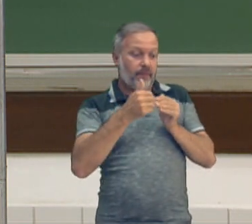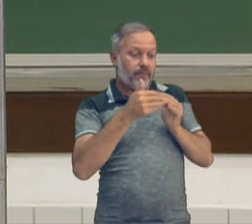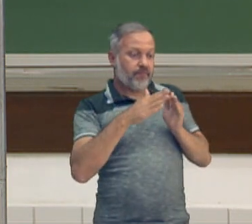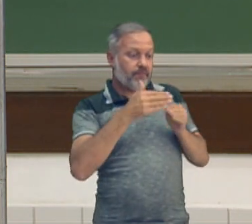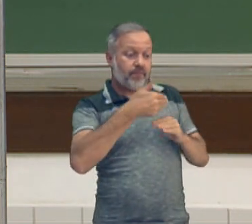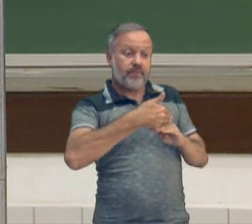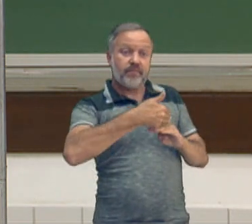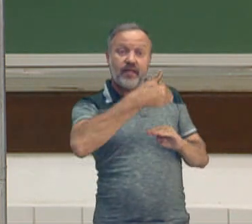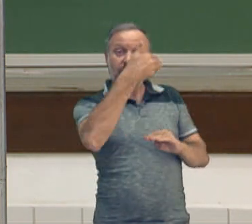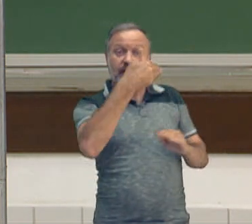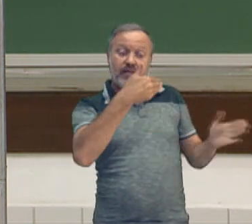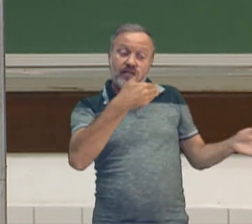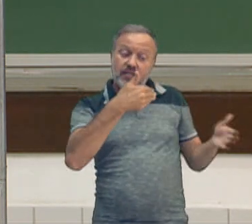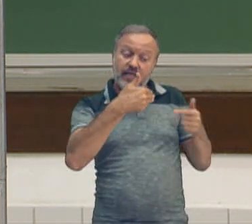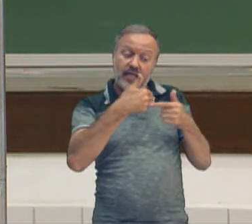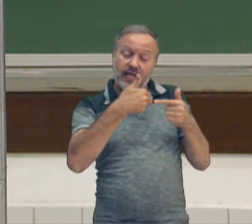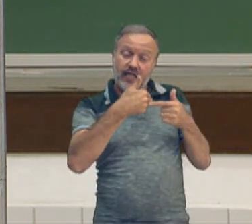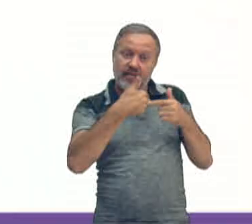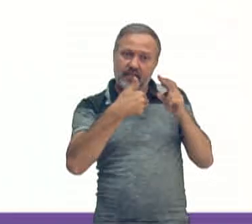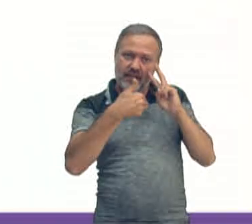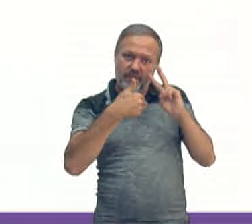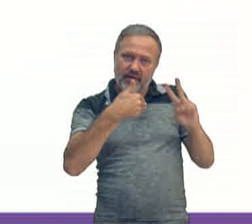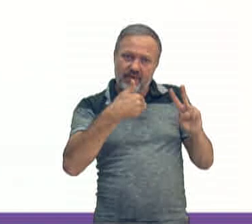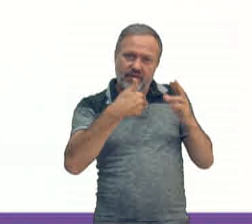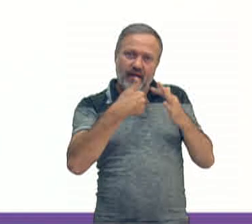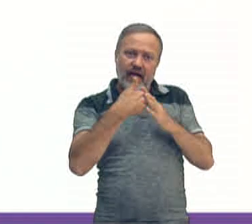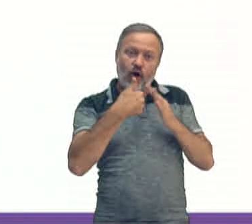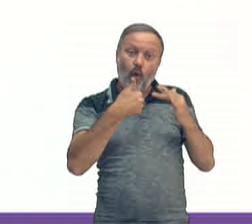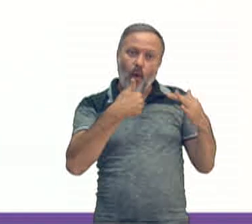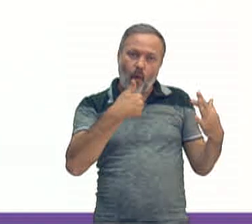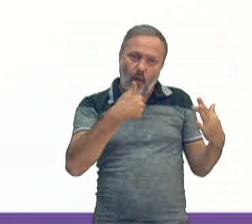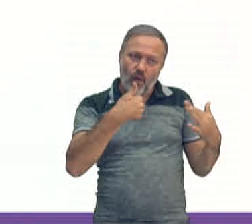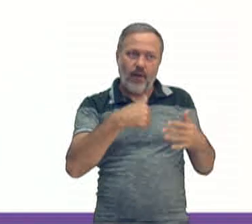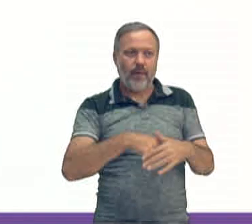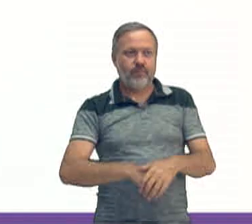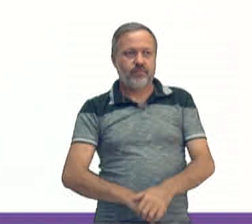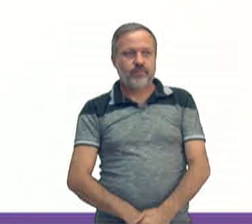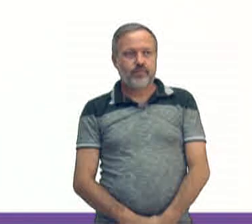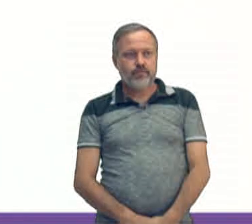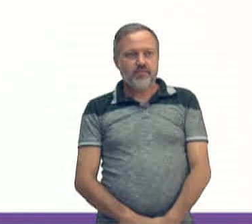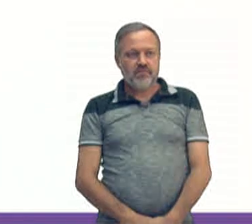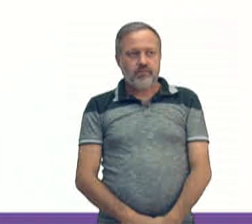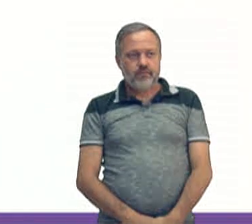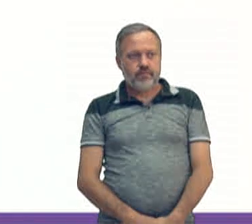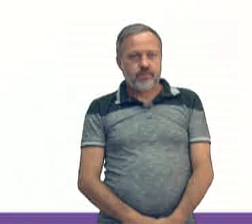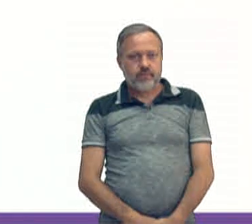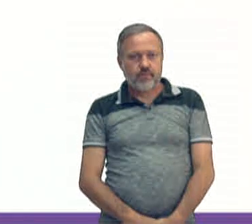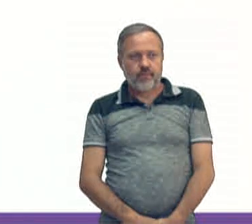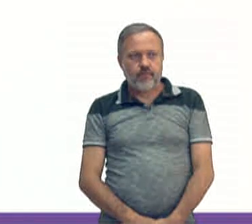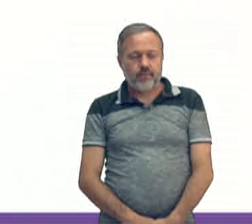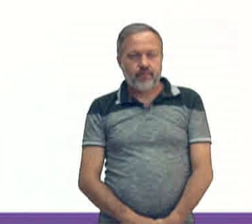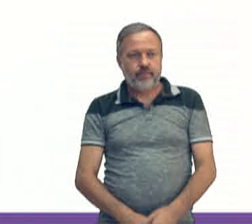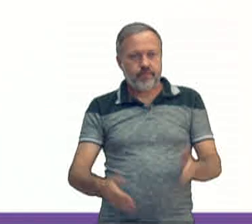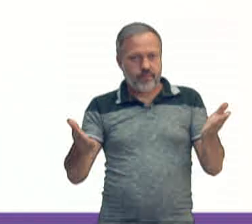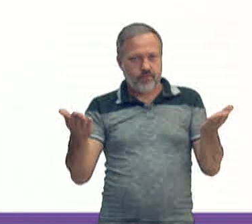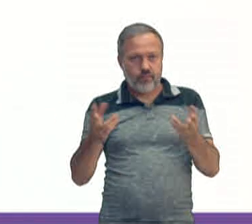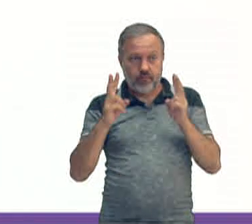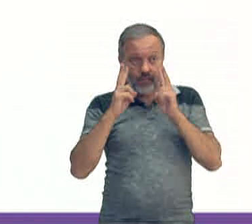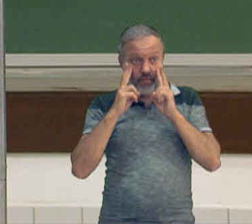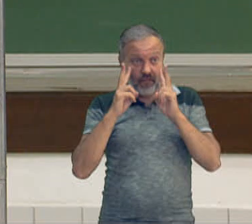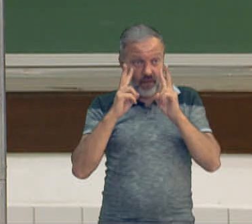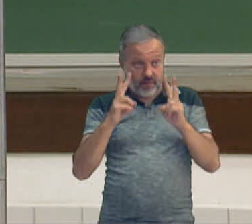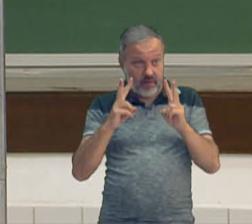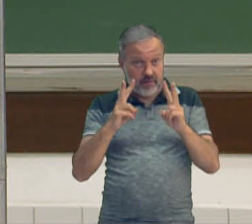entre muitas outras. Agora, vamos conhecer um pouco mais algumas formas de arte